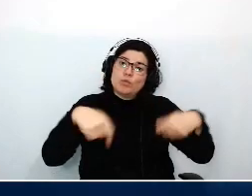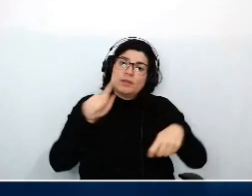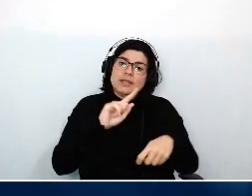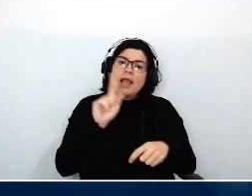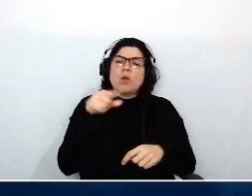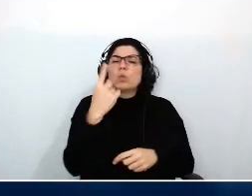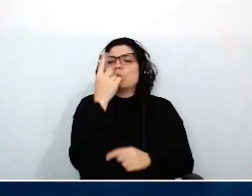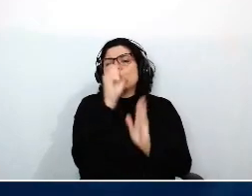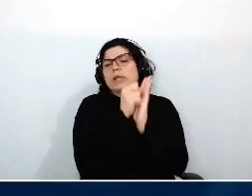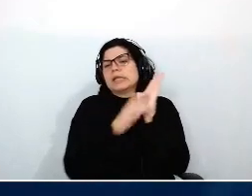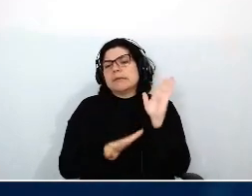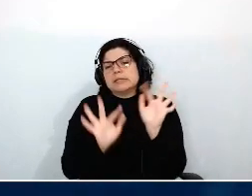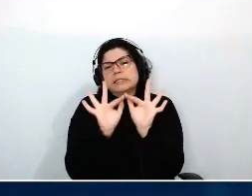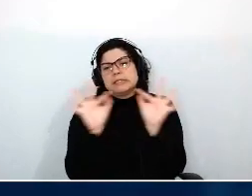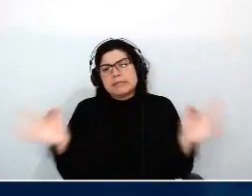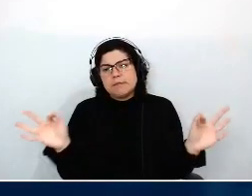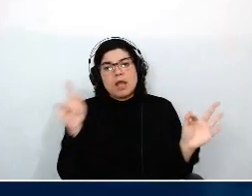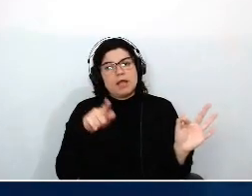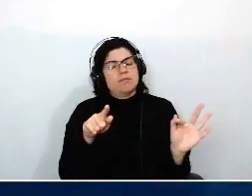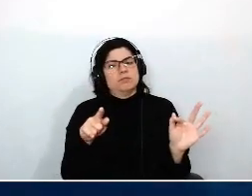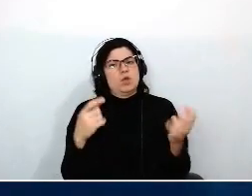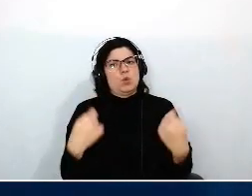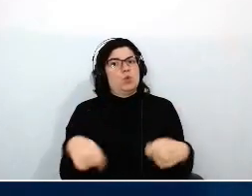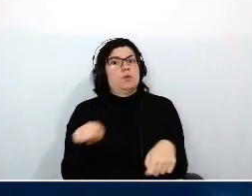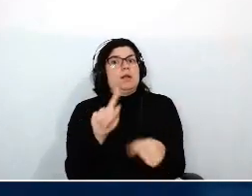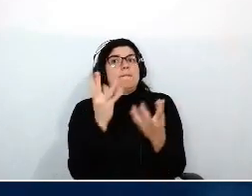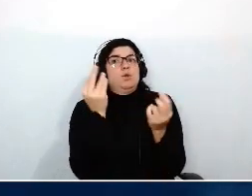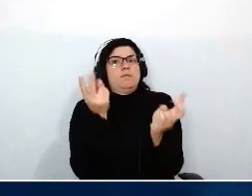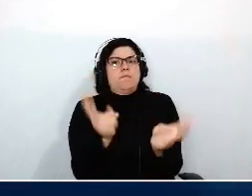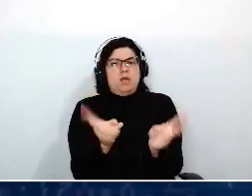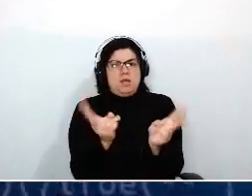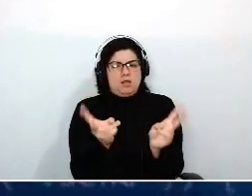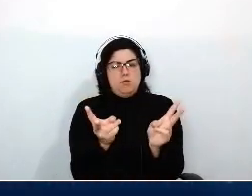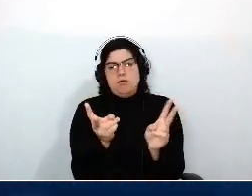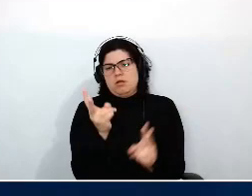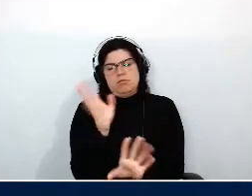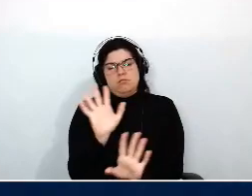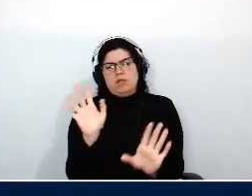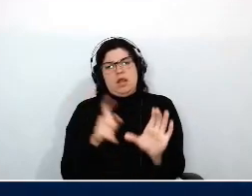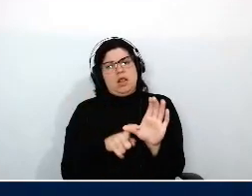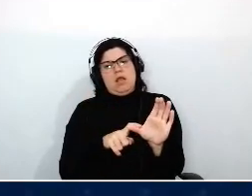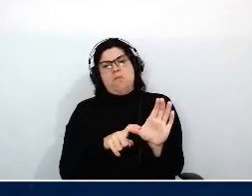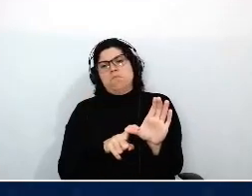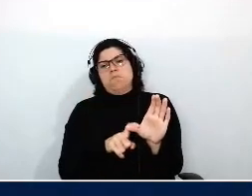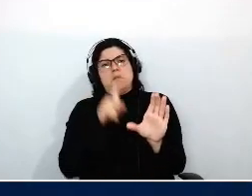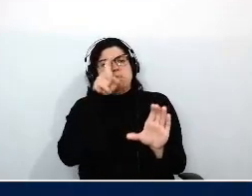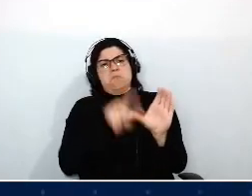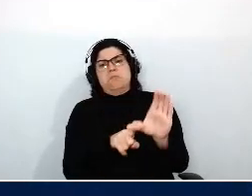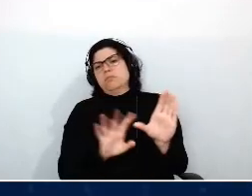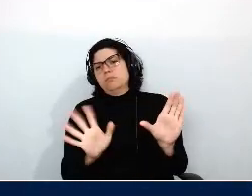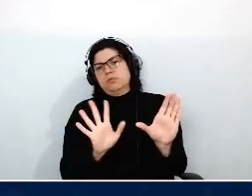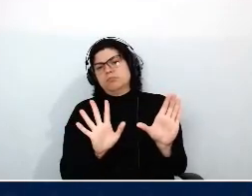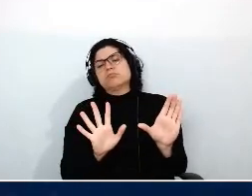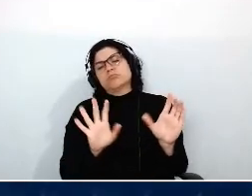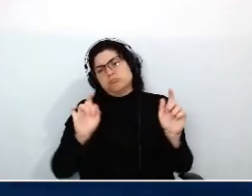CLI, algo que você não precise ficar mantendo e não dependa daquilo depois. Eu acho que é um case interessante para começar.